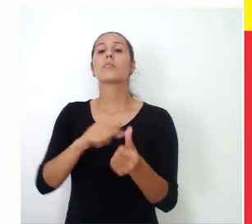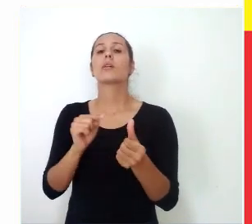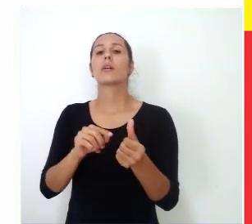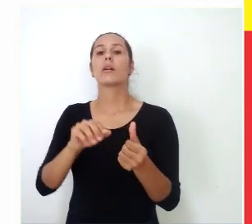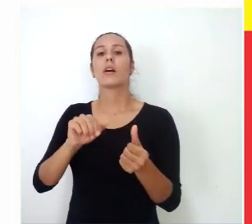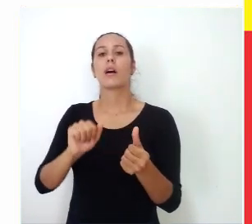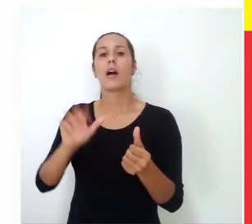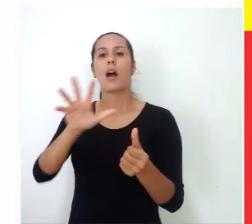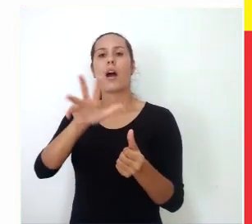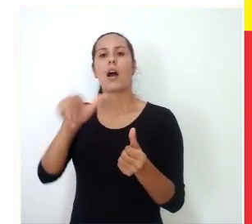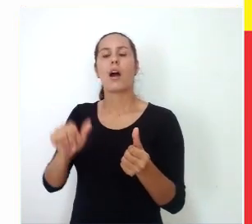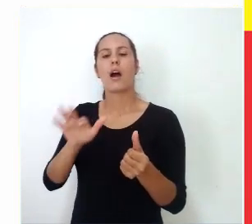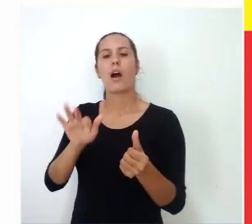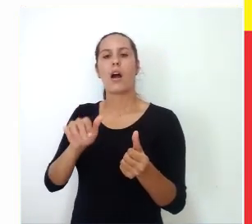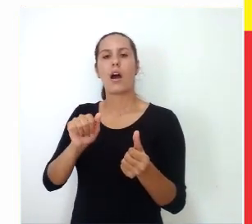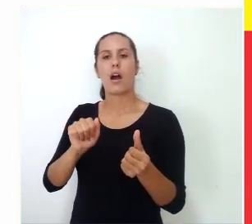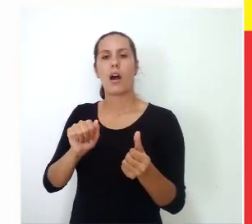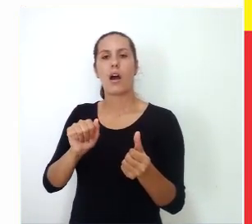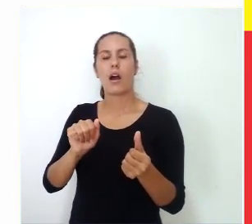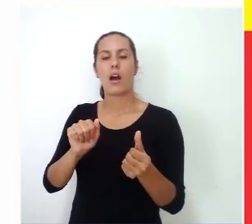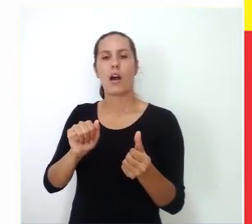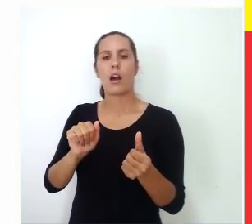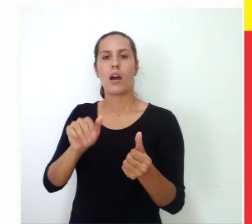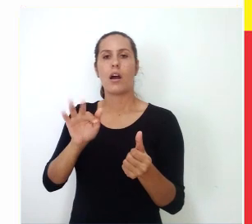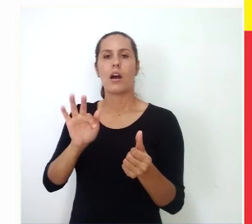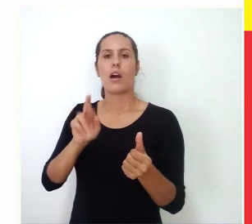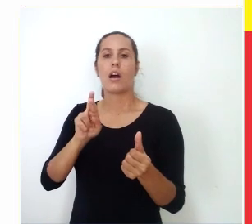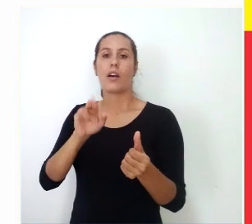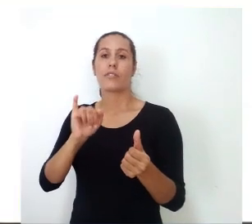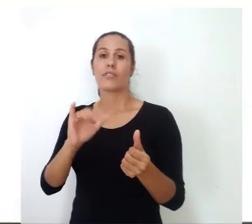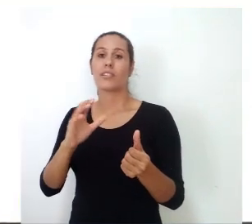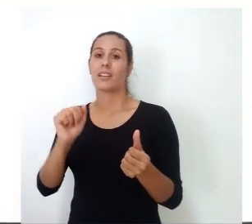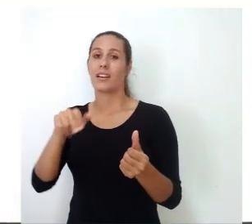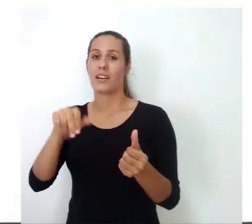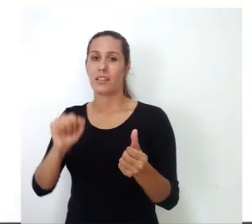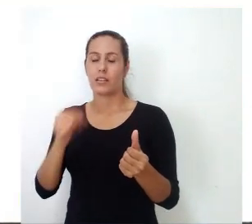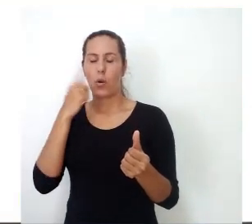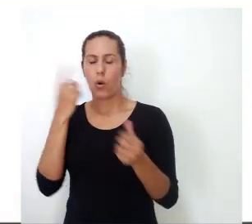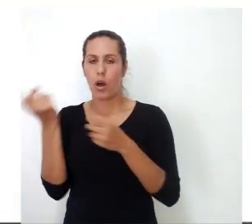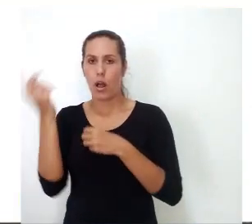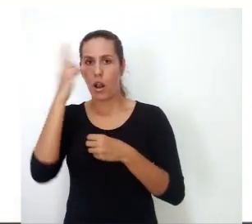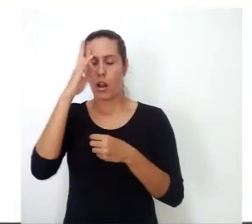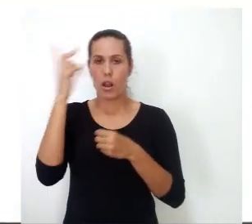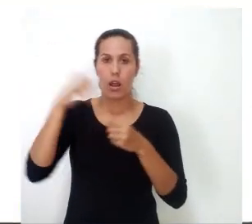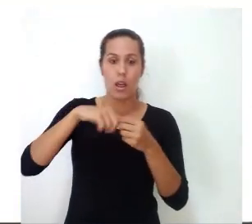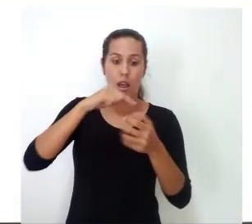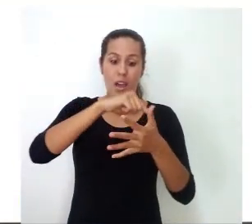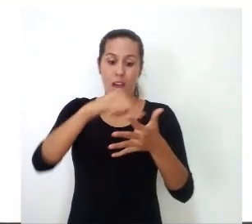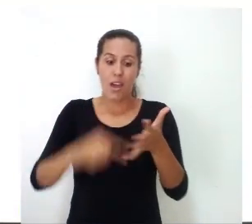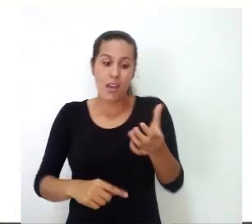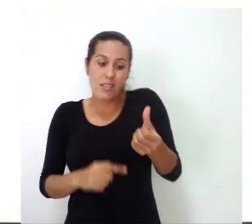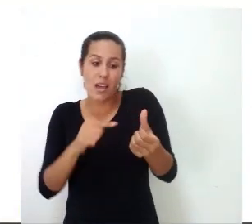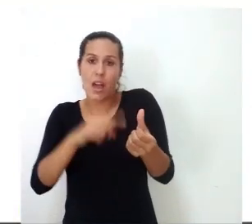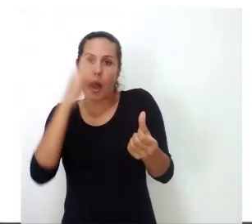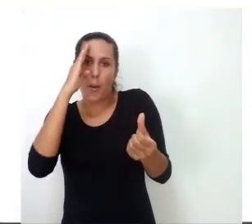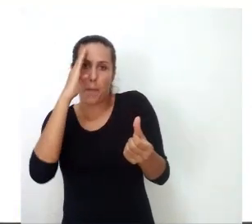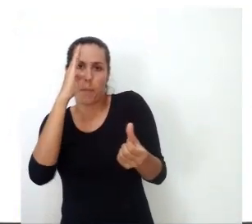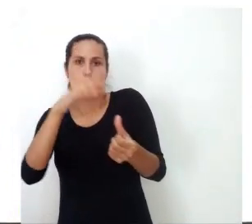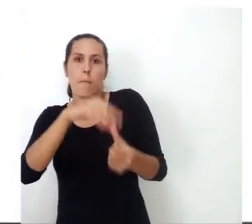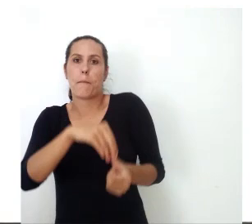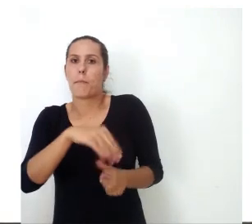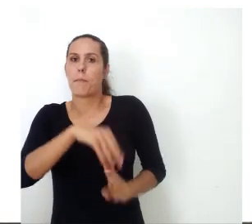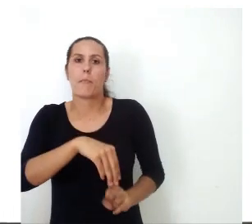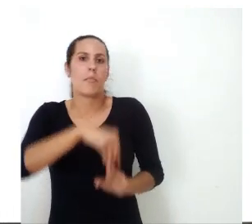principais, a última placa, seria a Africana. Ok? Lembra, volta aqui comigo, são